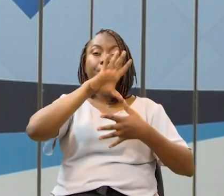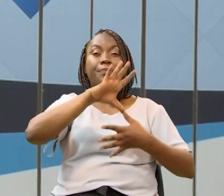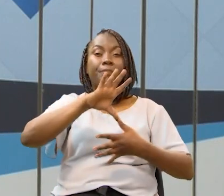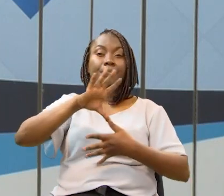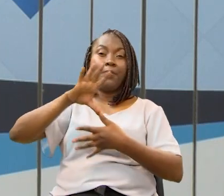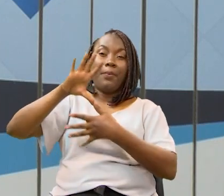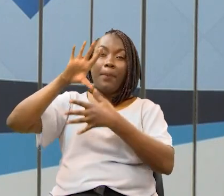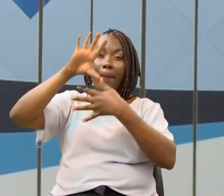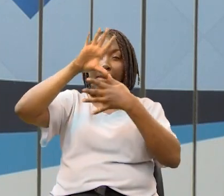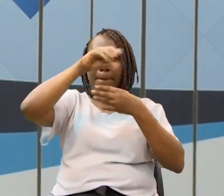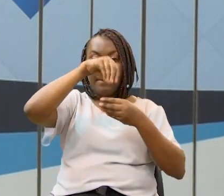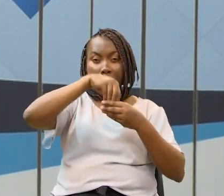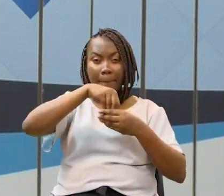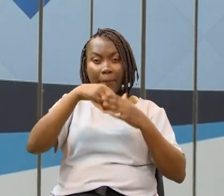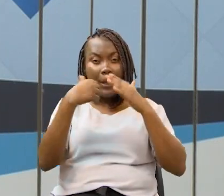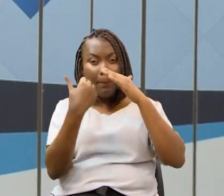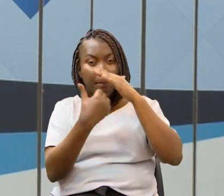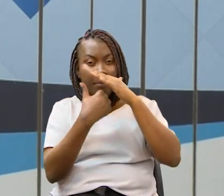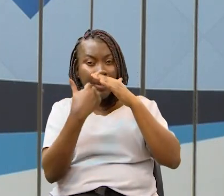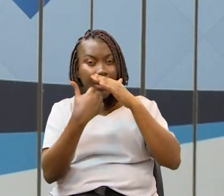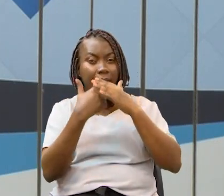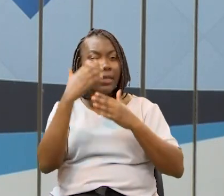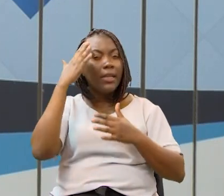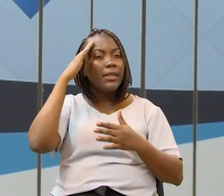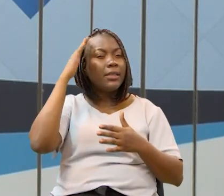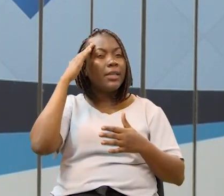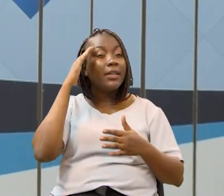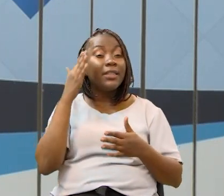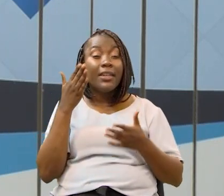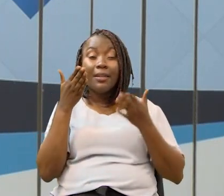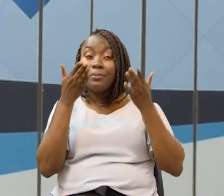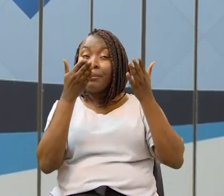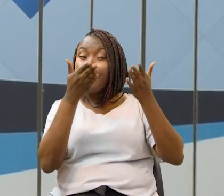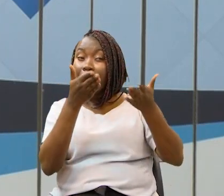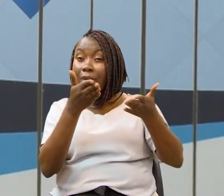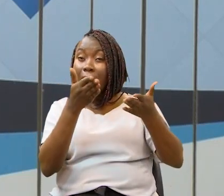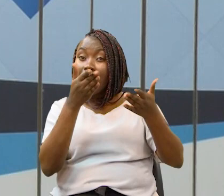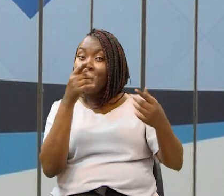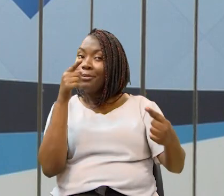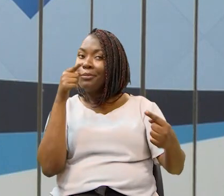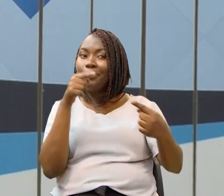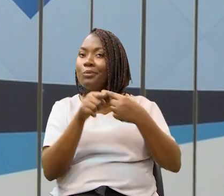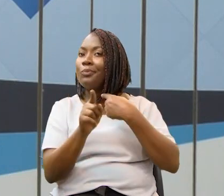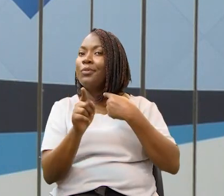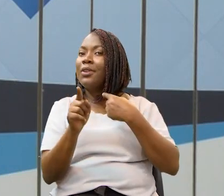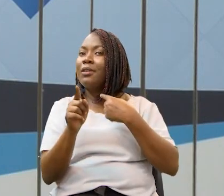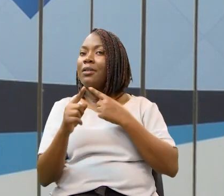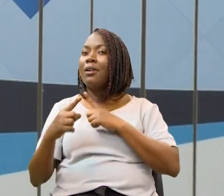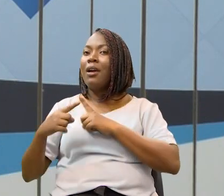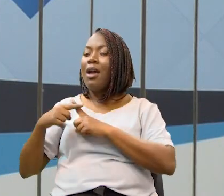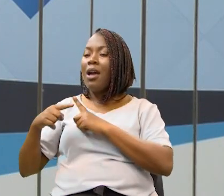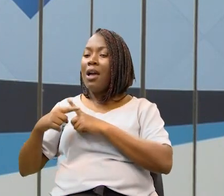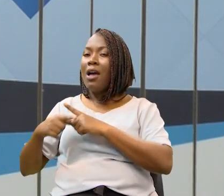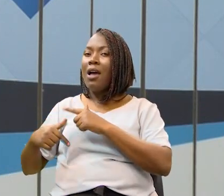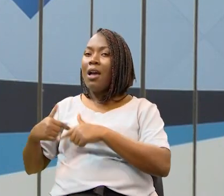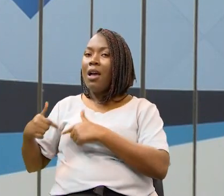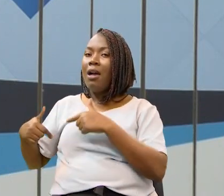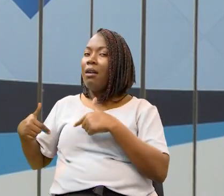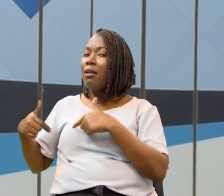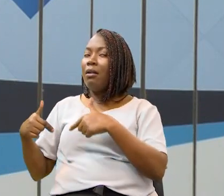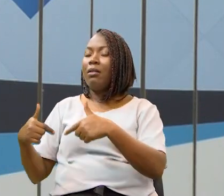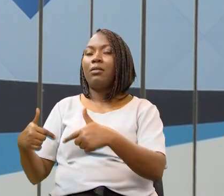mapeamento preventivo dentro da empresa, entender que ali não está sendo aplicado, né, essas ações